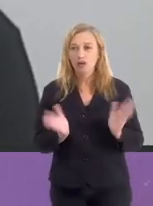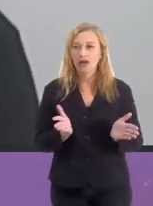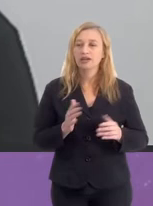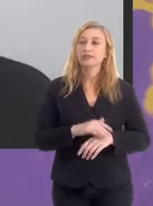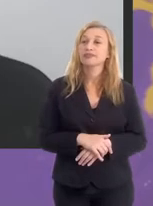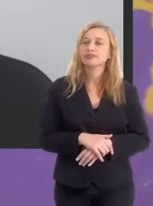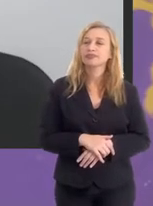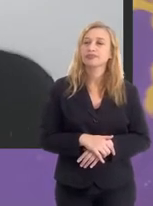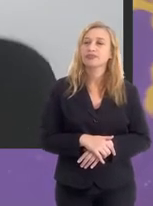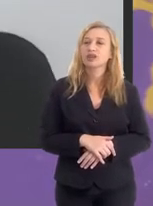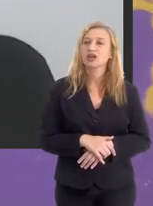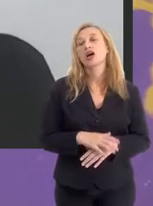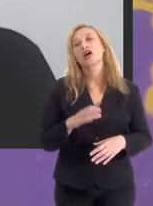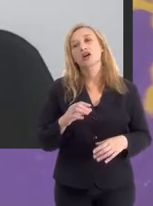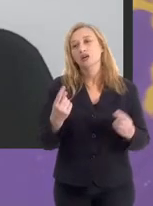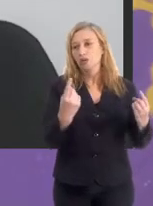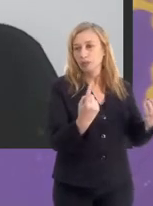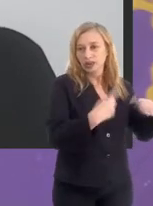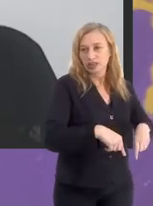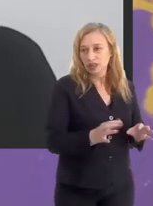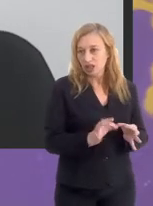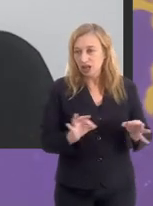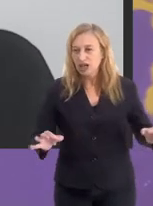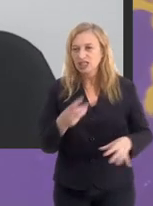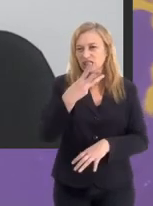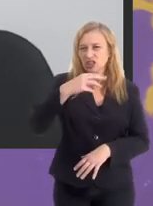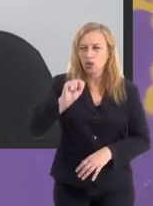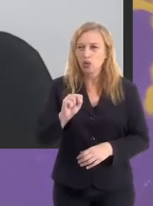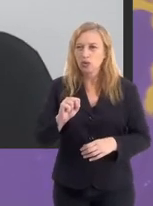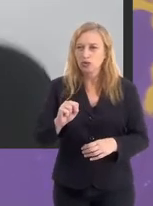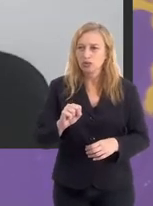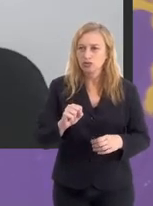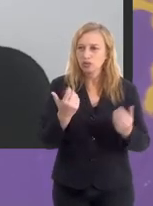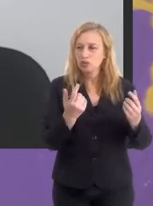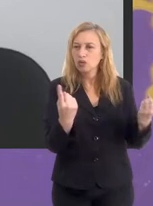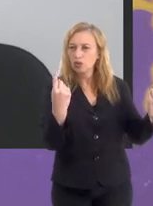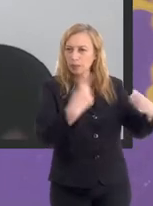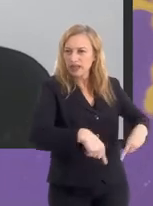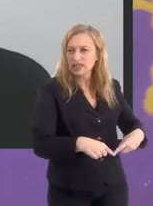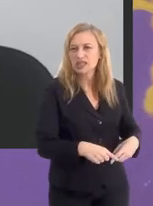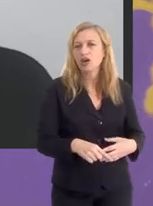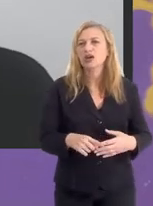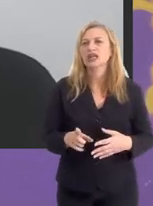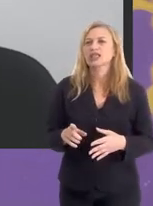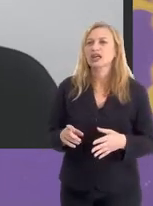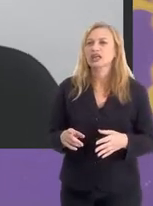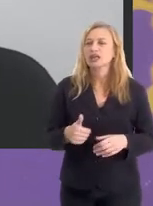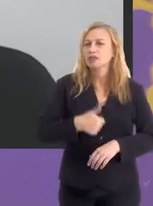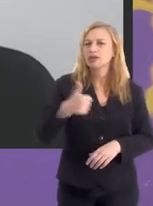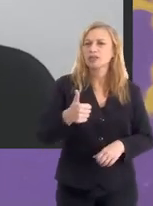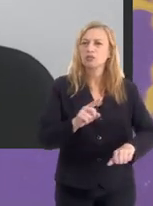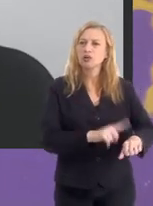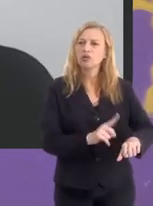agora o negócio é um campeonato longo né São 38 rodadas né claro que nessa